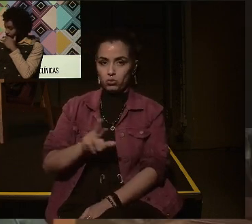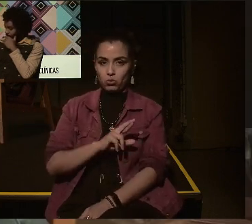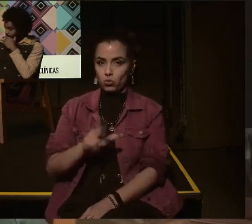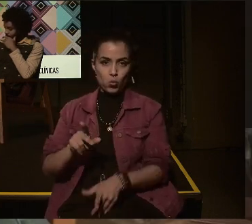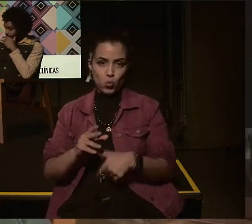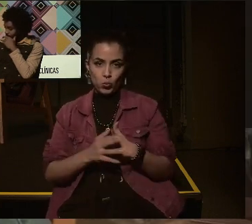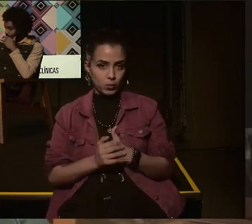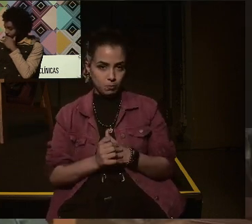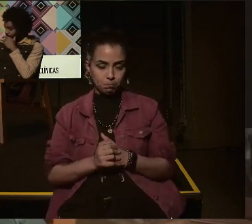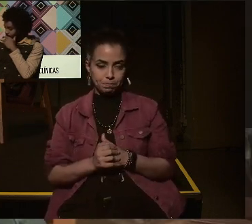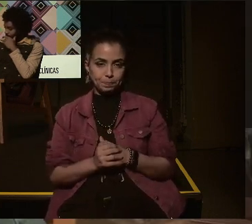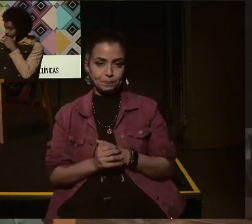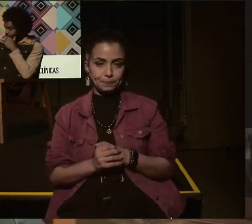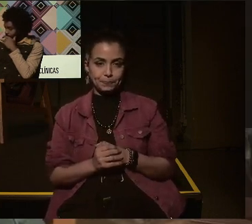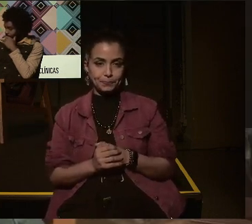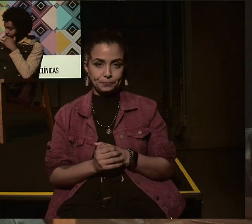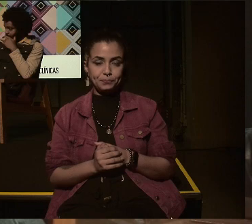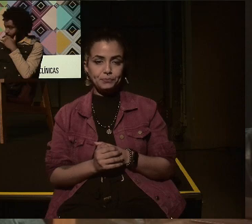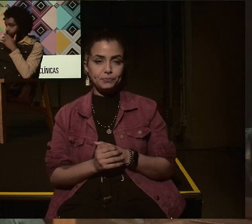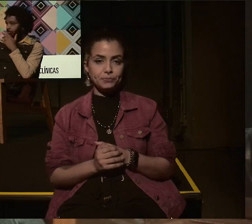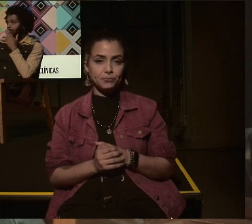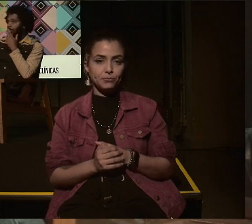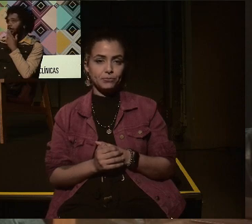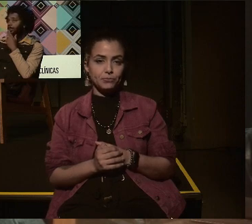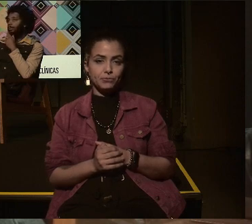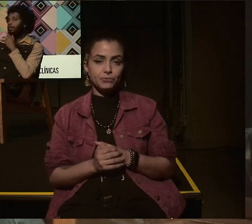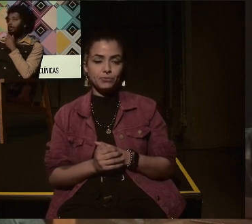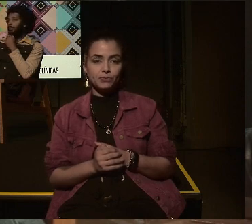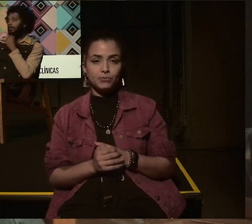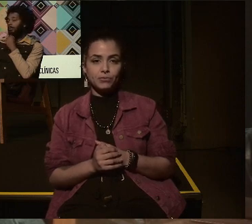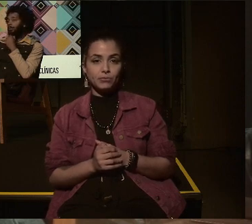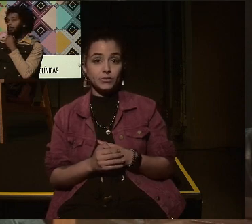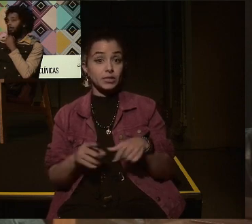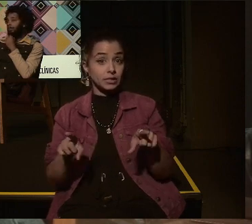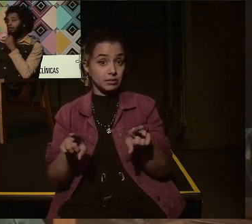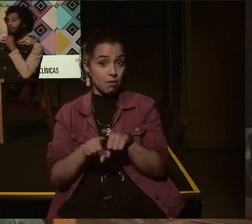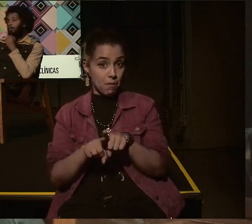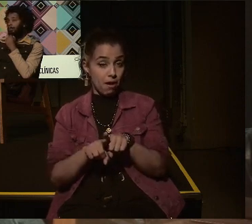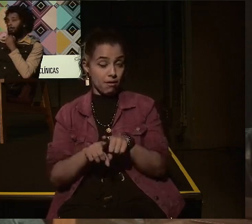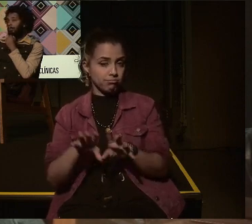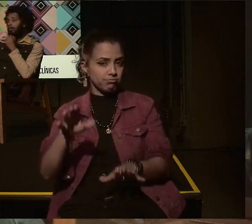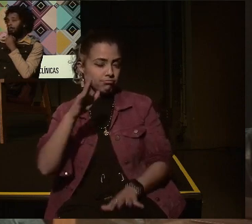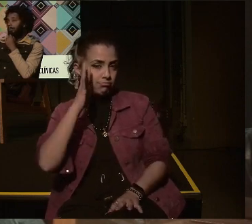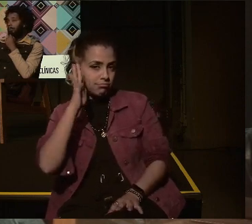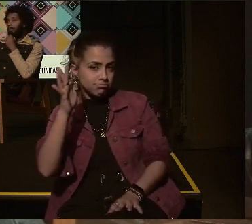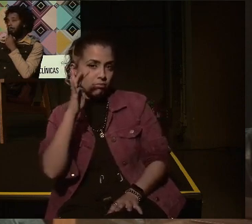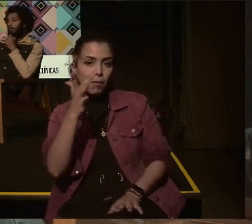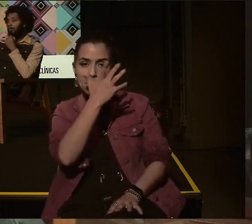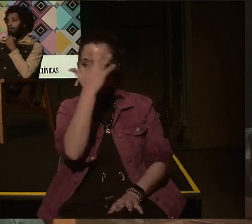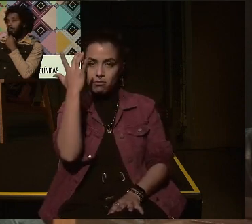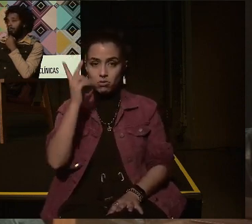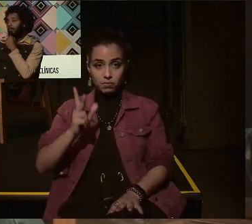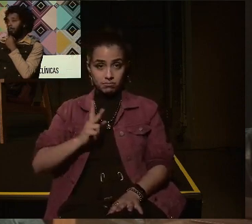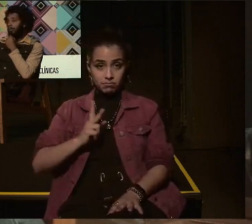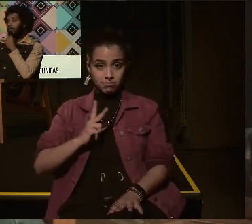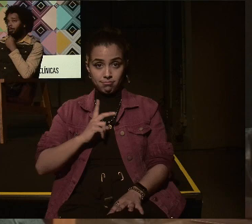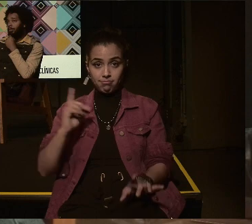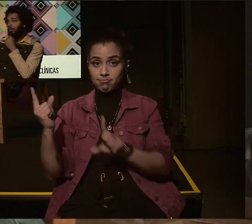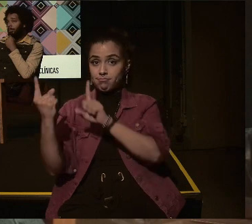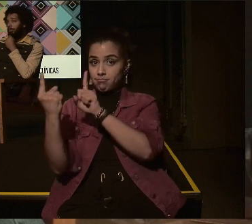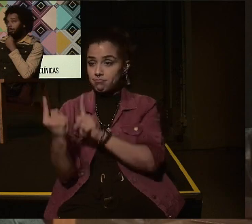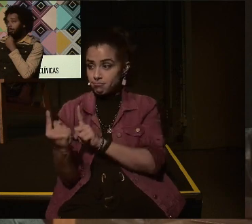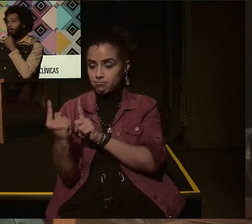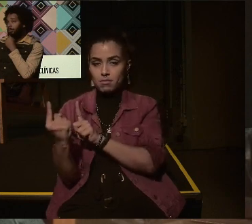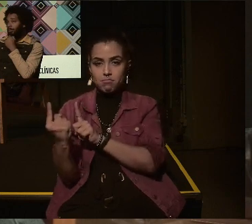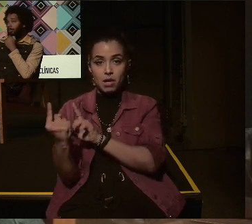E que eu não estava... Que mesmo quando eu estivesse atendendo uma pessoa, aquele